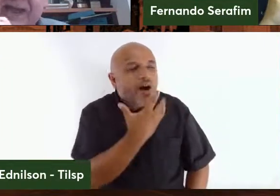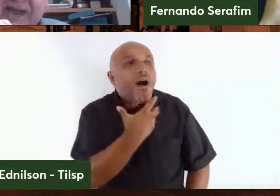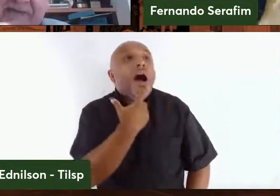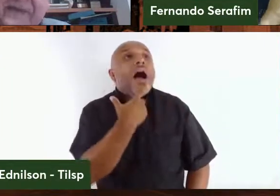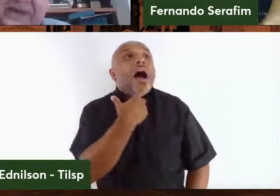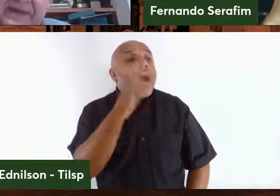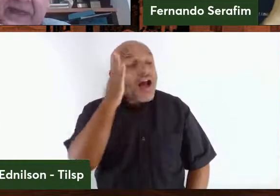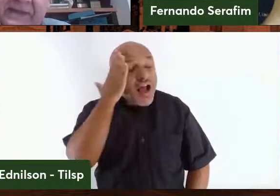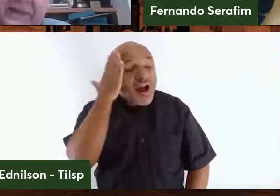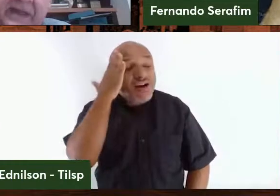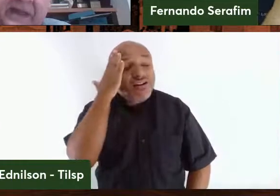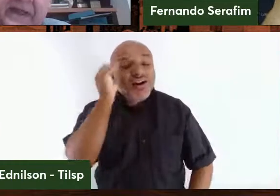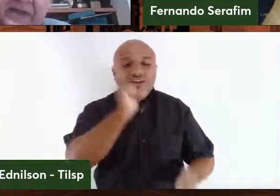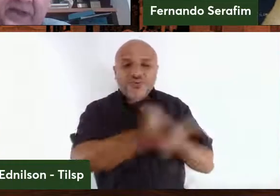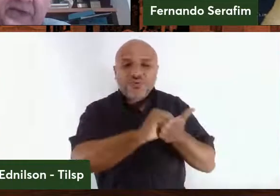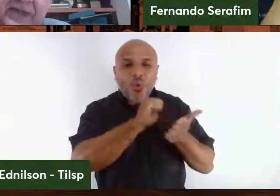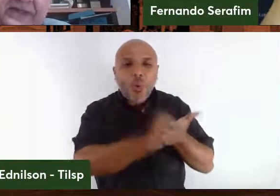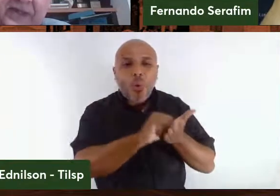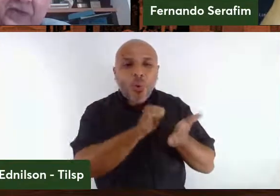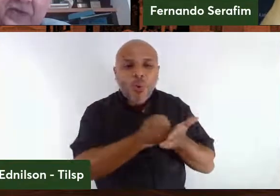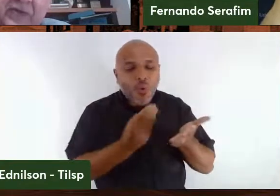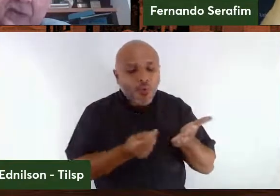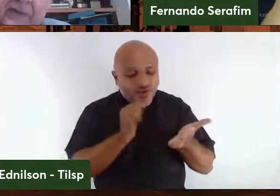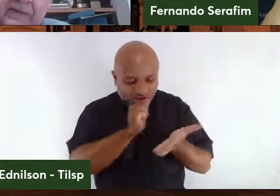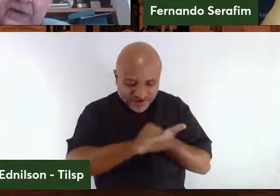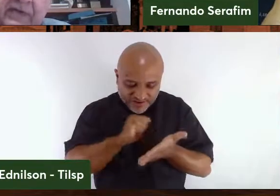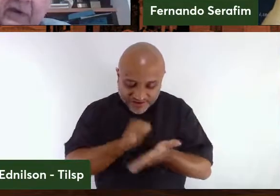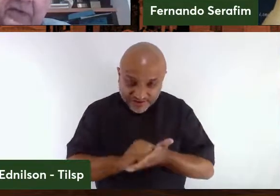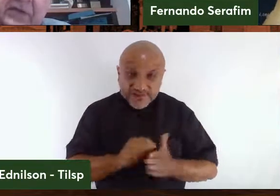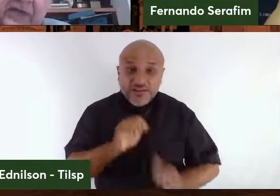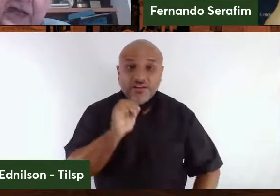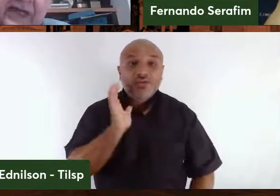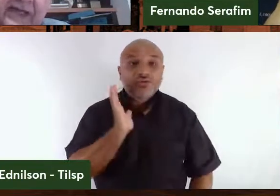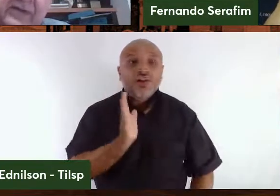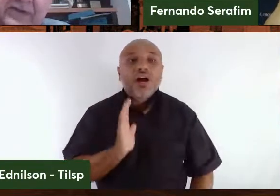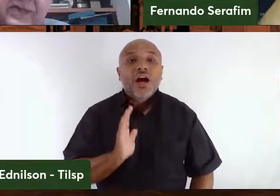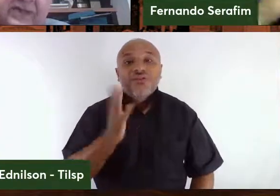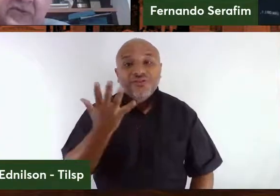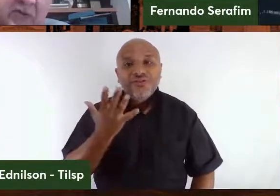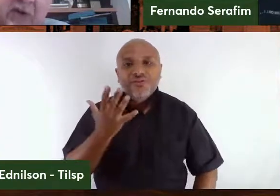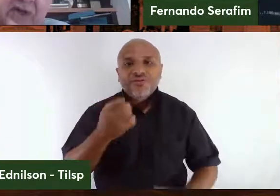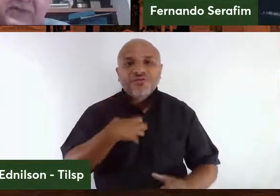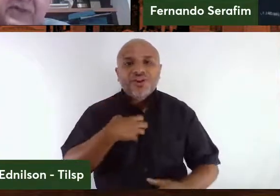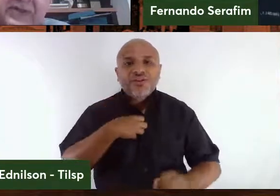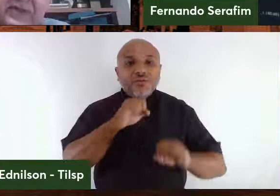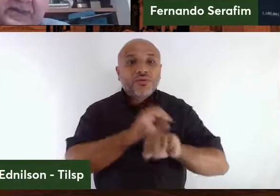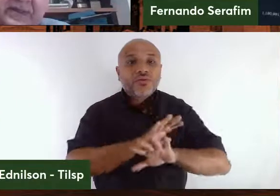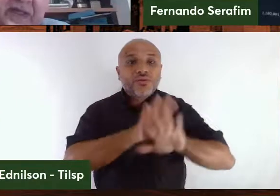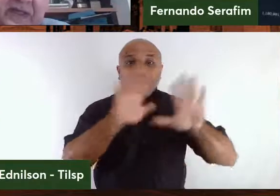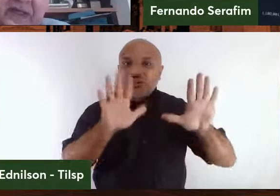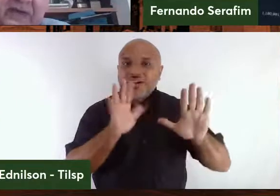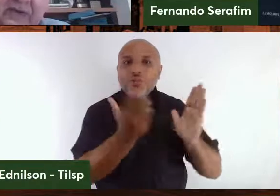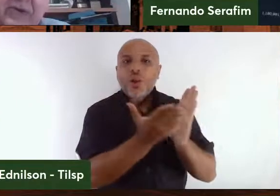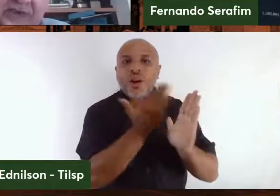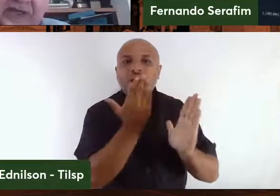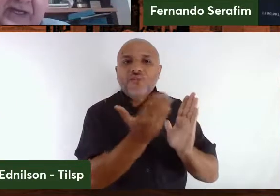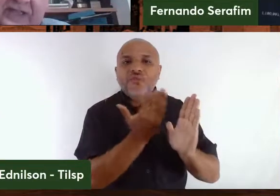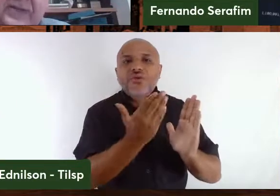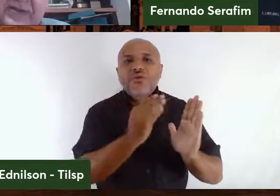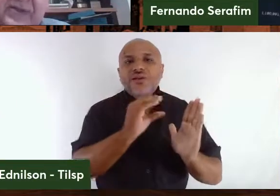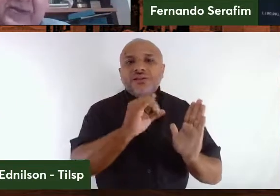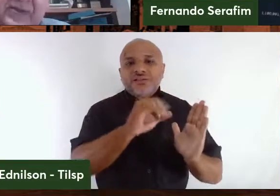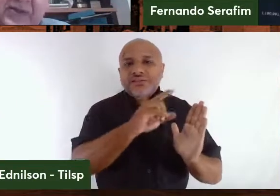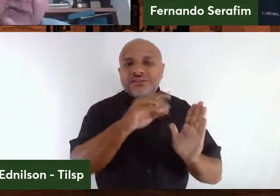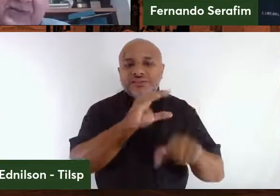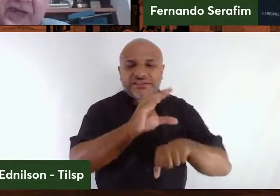escrever. Sabe? Isso aconteceu de uma forma muito clara com Cinzas do Norte, por exemplo. Quando eu encontrei